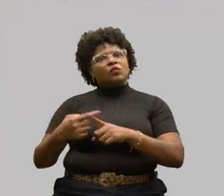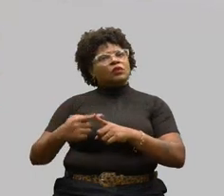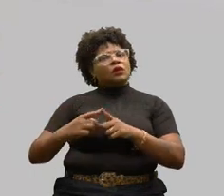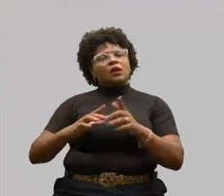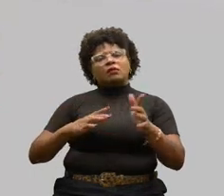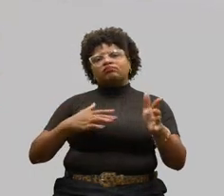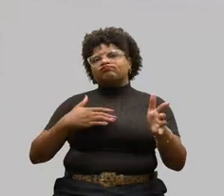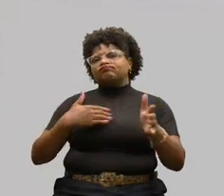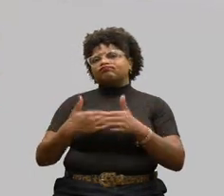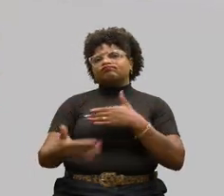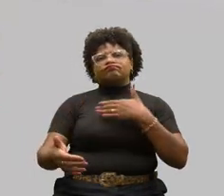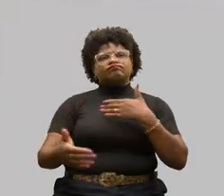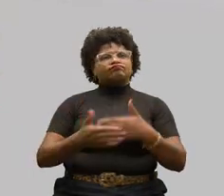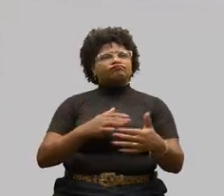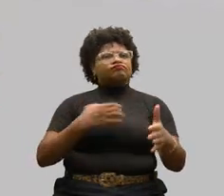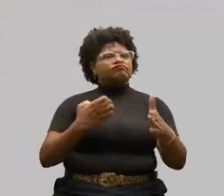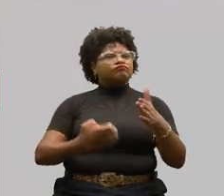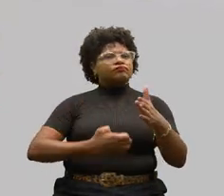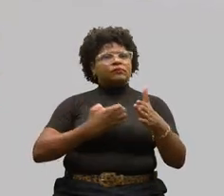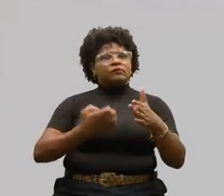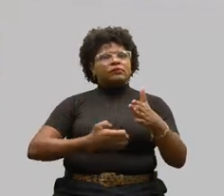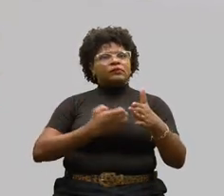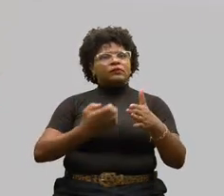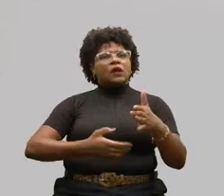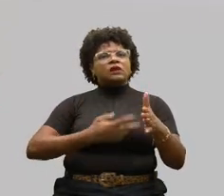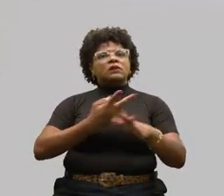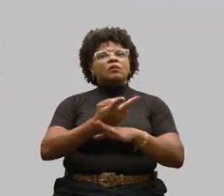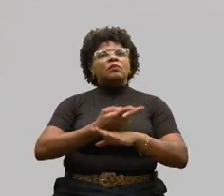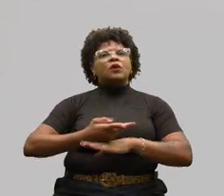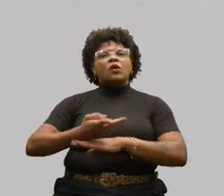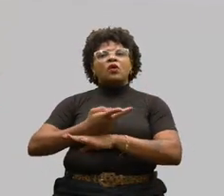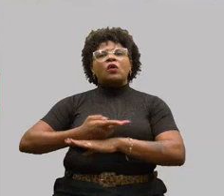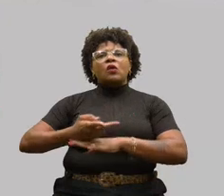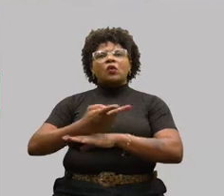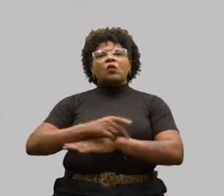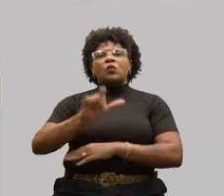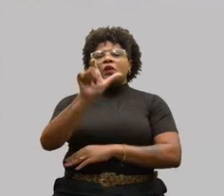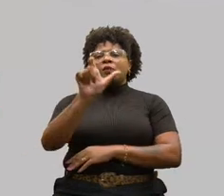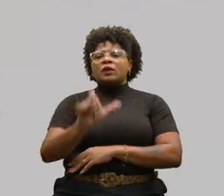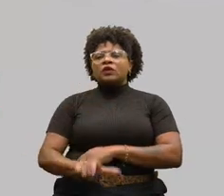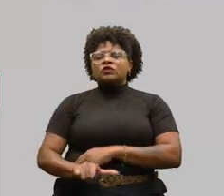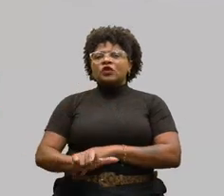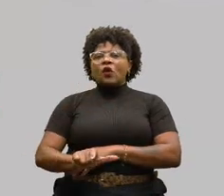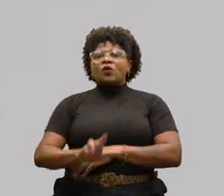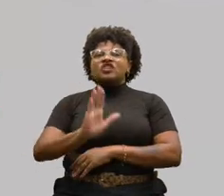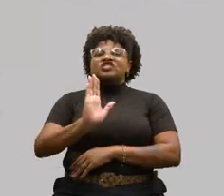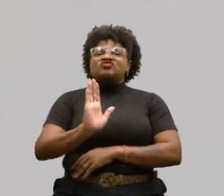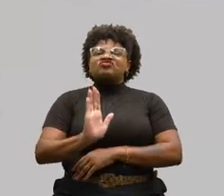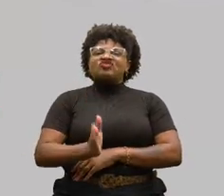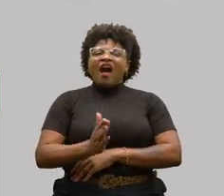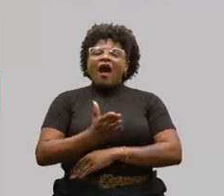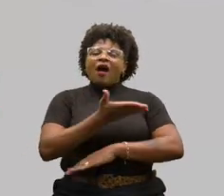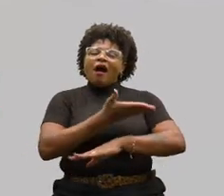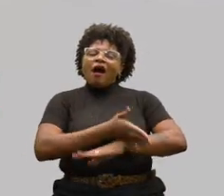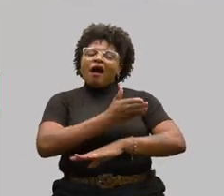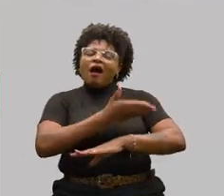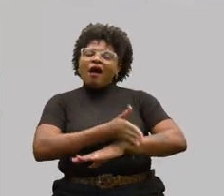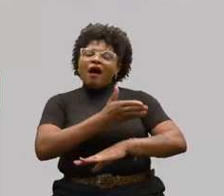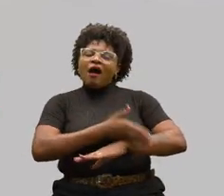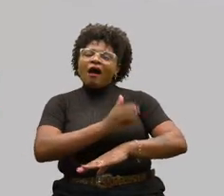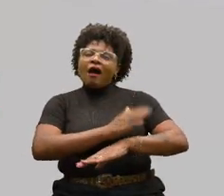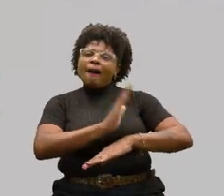buscam ter no seu quadro de funcionários pessoas qualificadas principalmente com uma